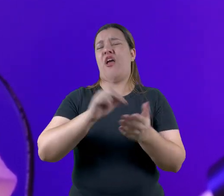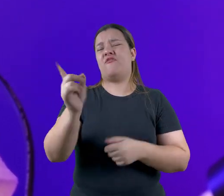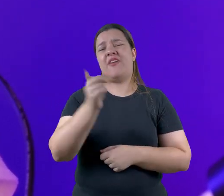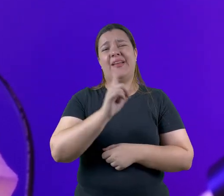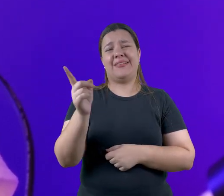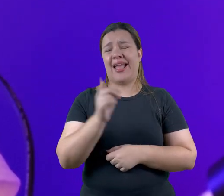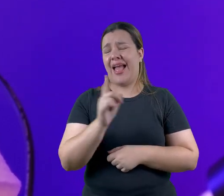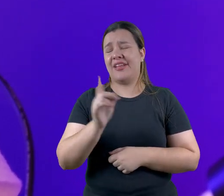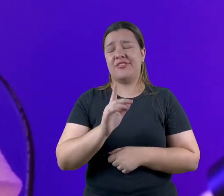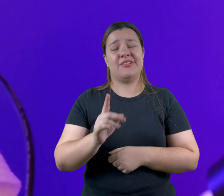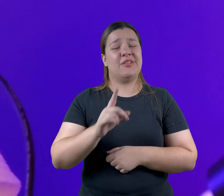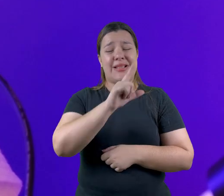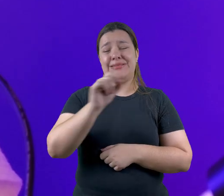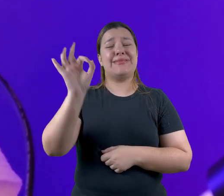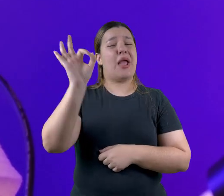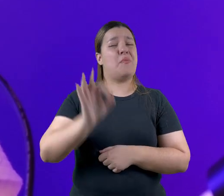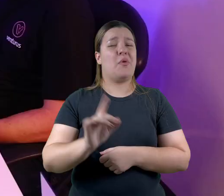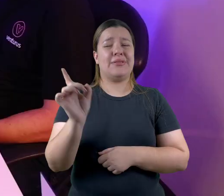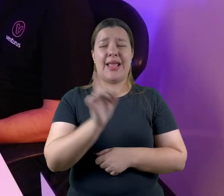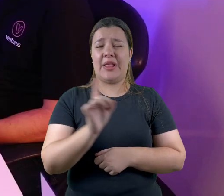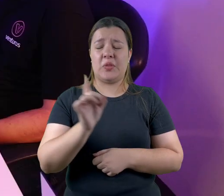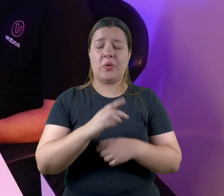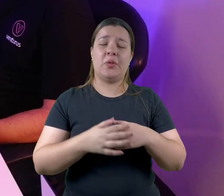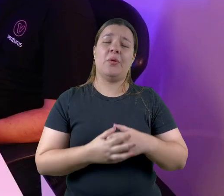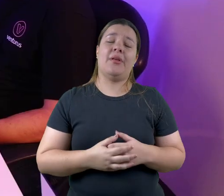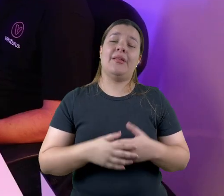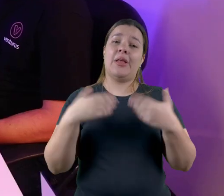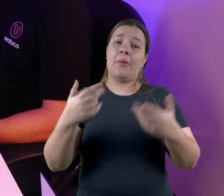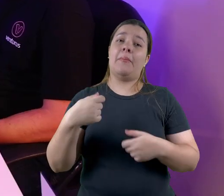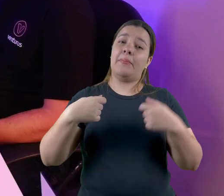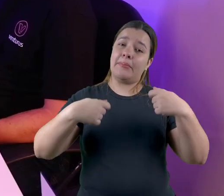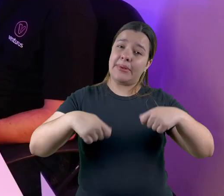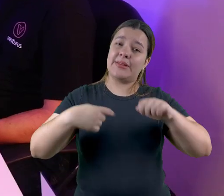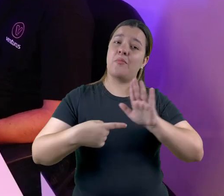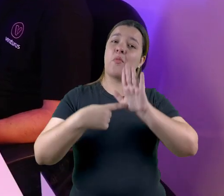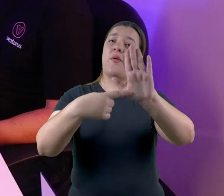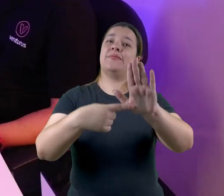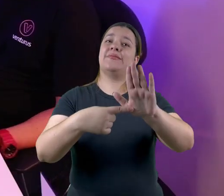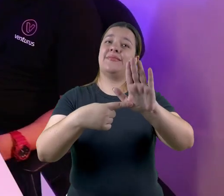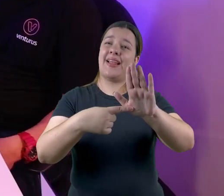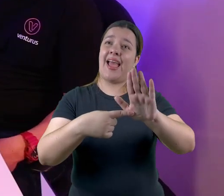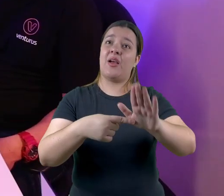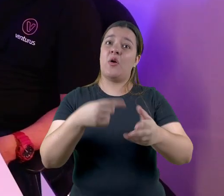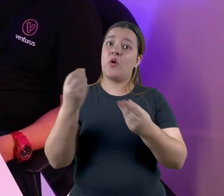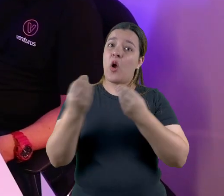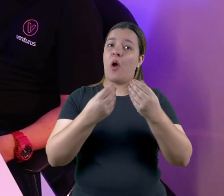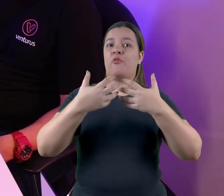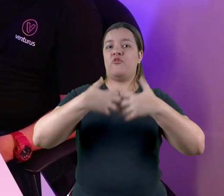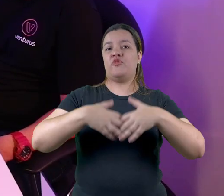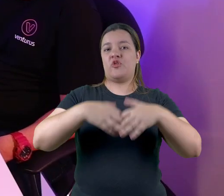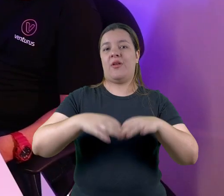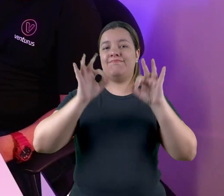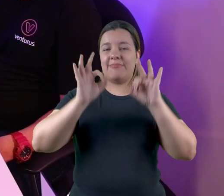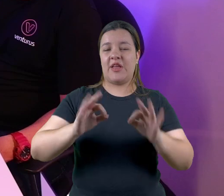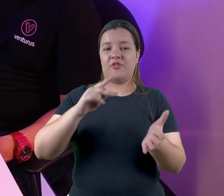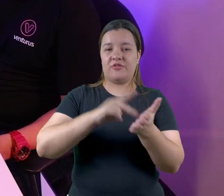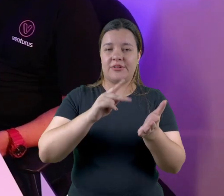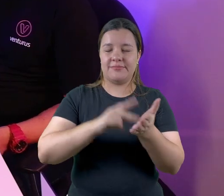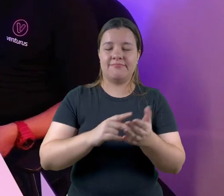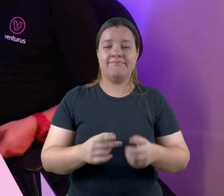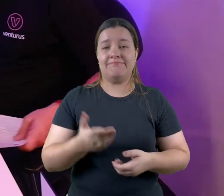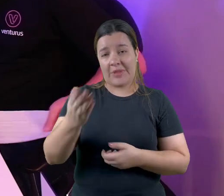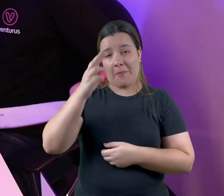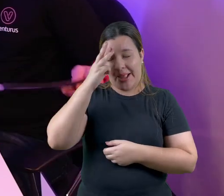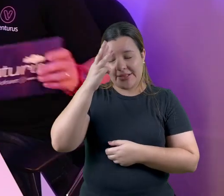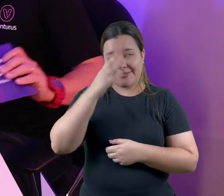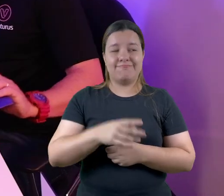e que não é necessariamente 100% verdade né então eu acho que a gente precisa trabalhar nessa base sabe Marcelo e